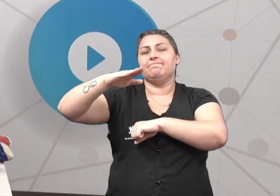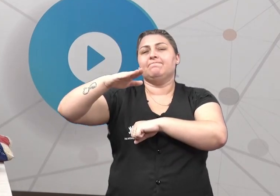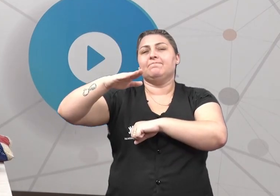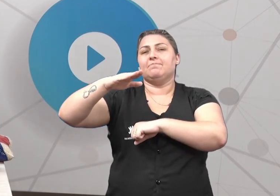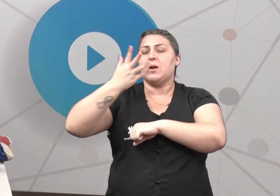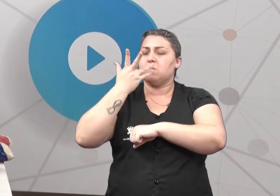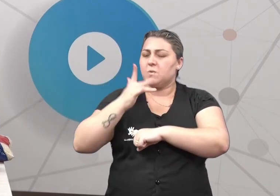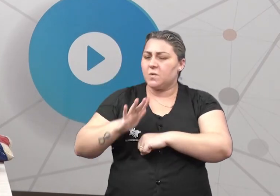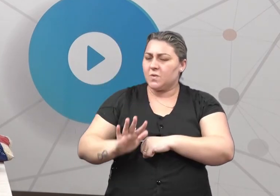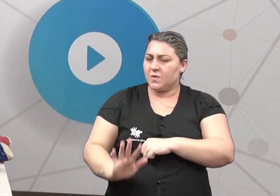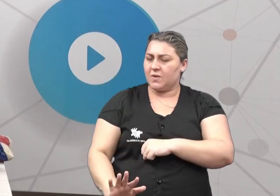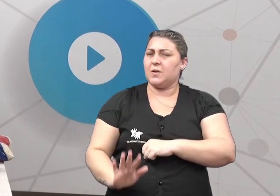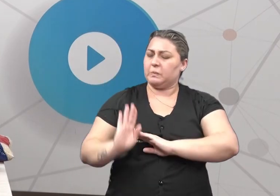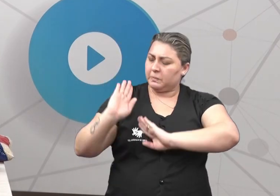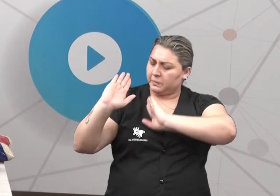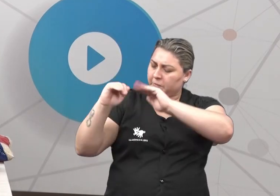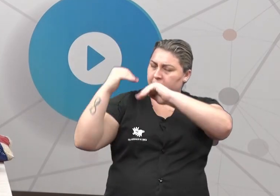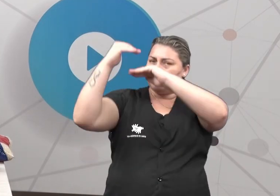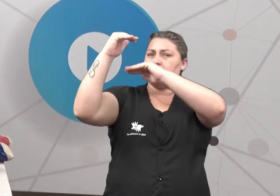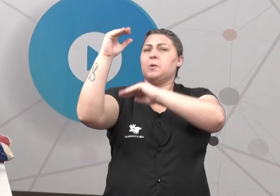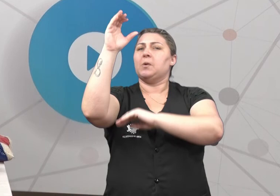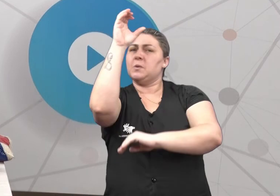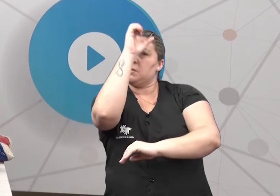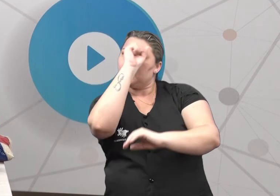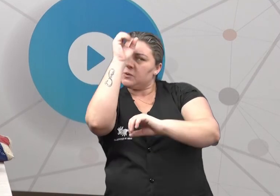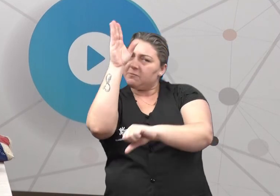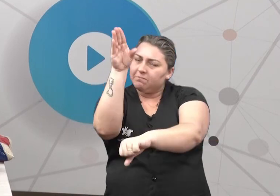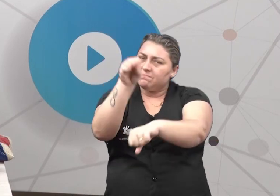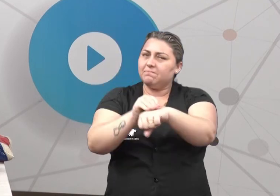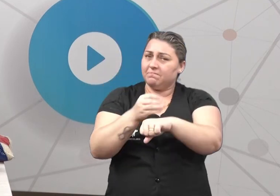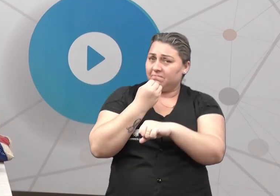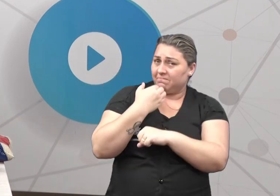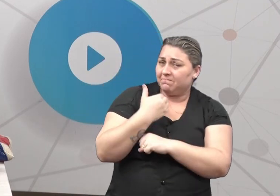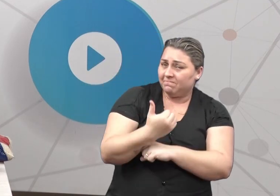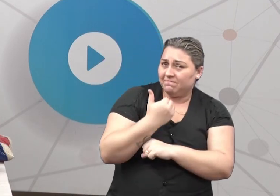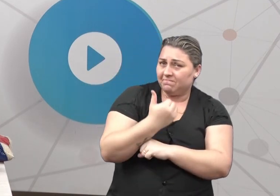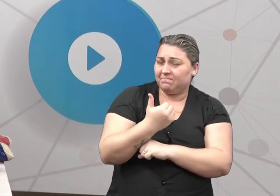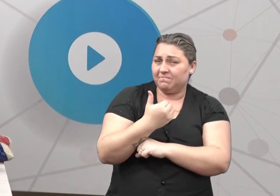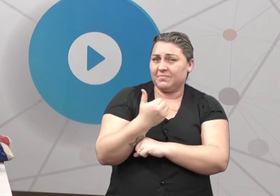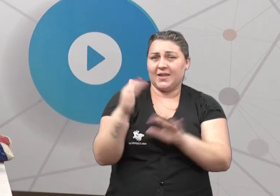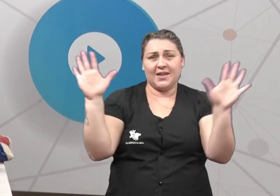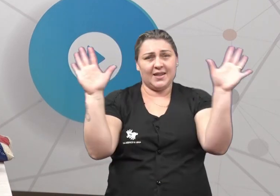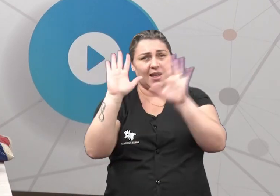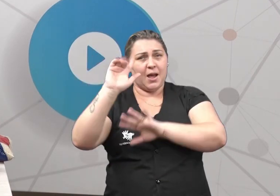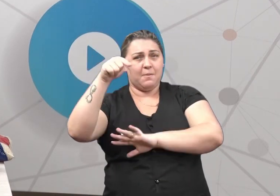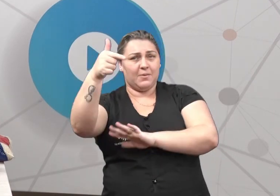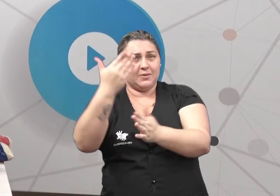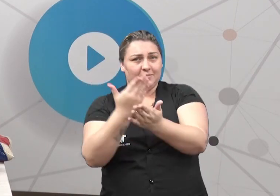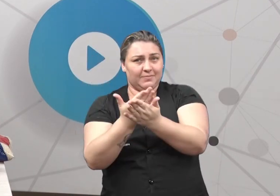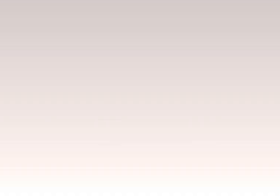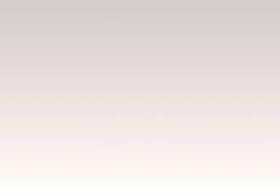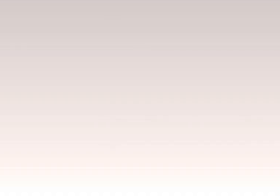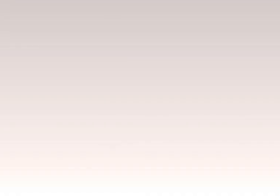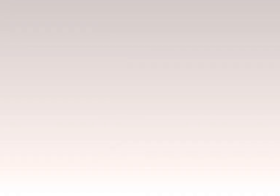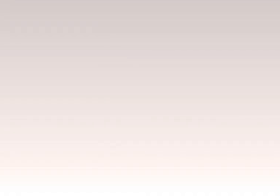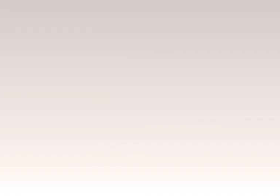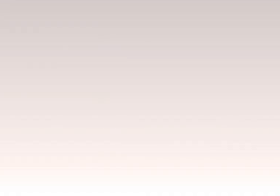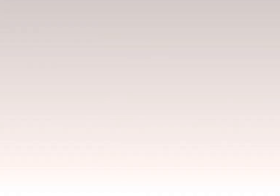uma criança bem desenvolvida no seu conhecimento, tá bom? Então, nos vemos na próxima aula.